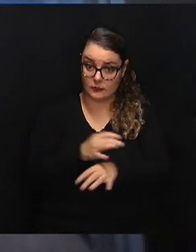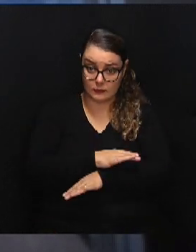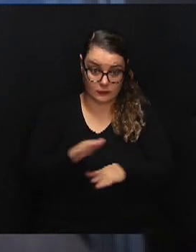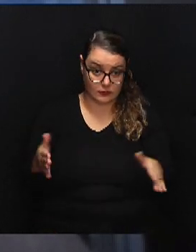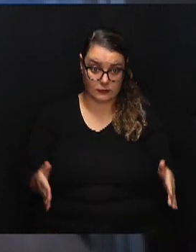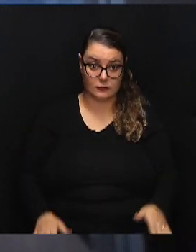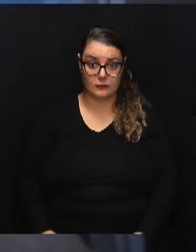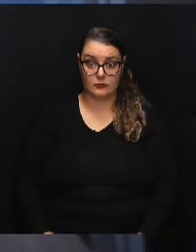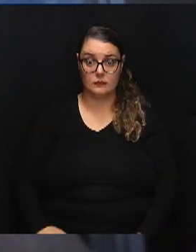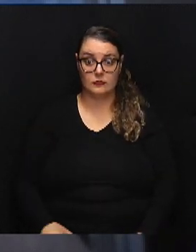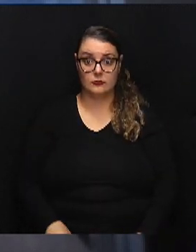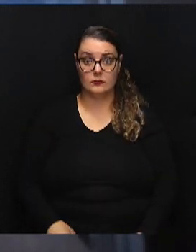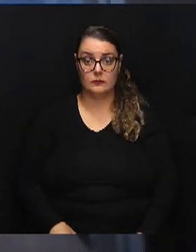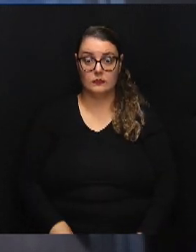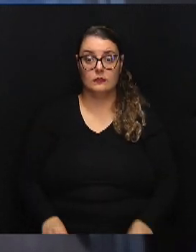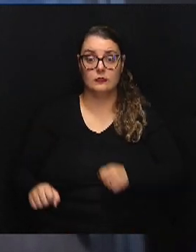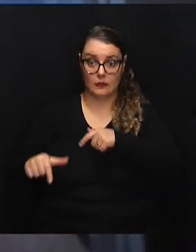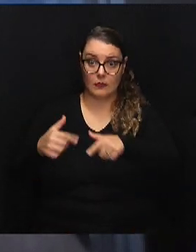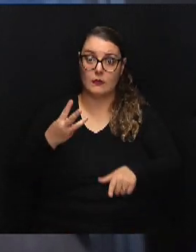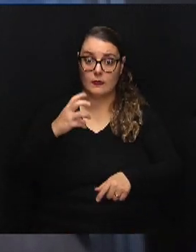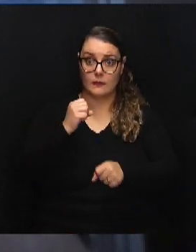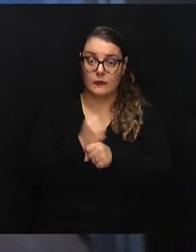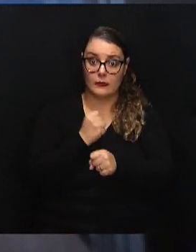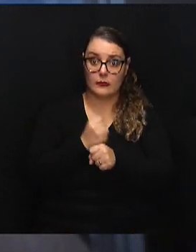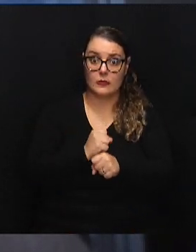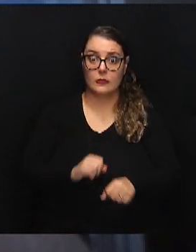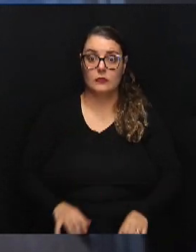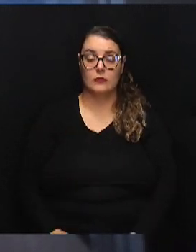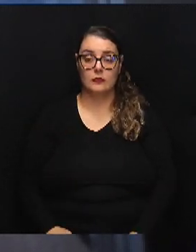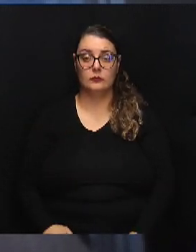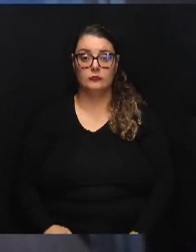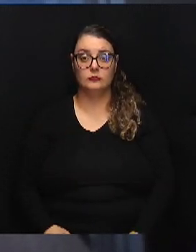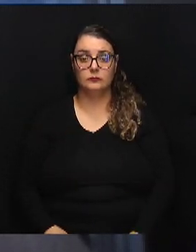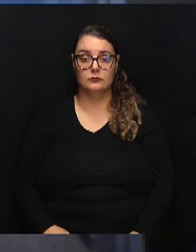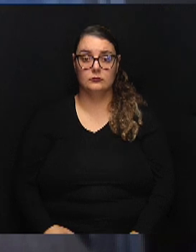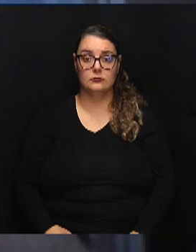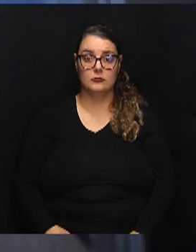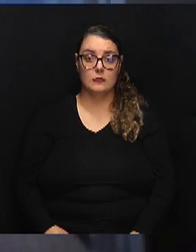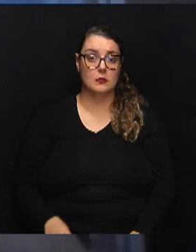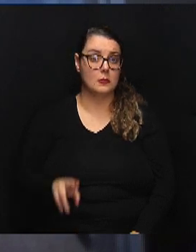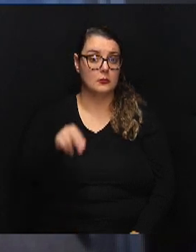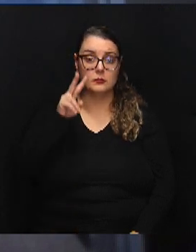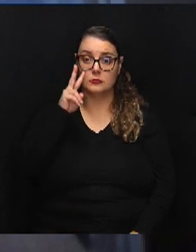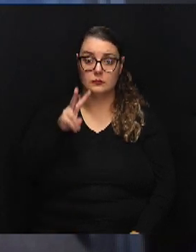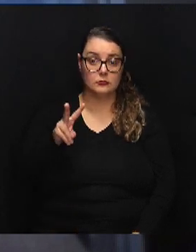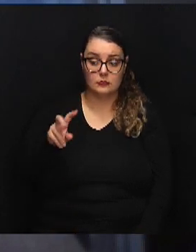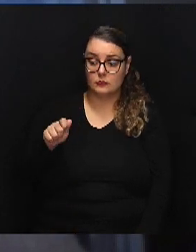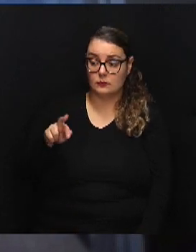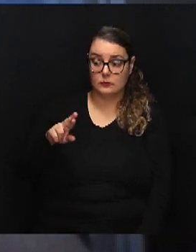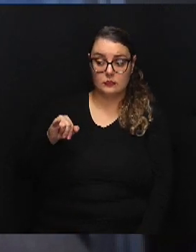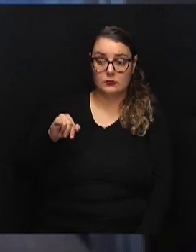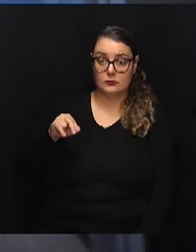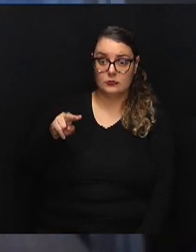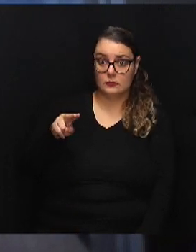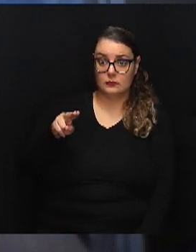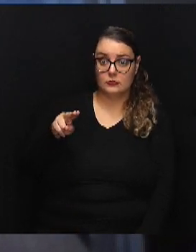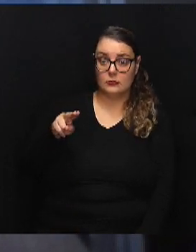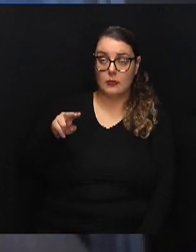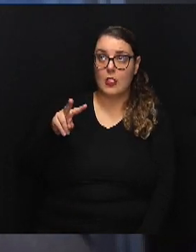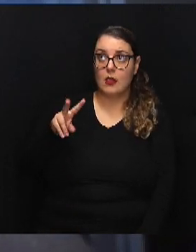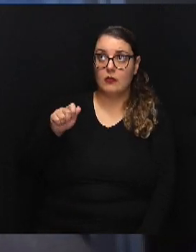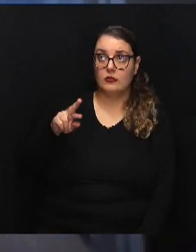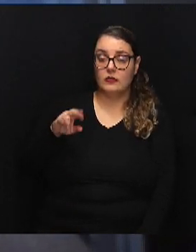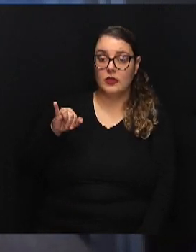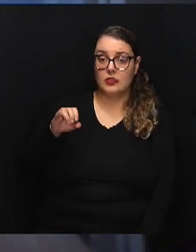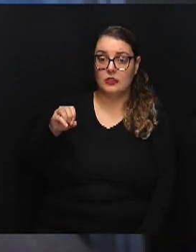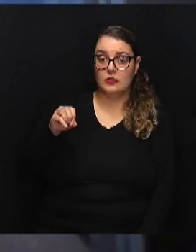Eu estou formada há 30 anos, né? E eu nunca vi um caso de varíola, né? Eu só estudei isso